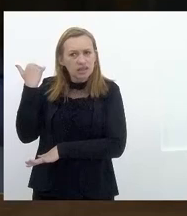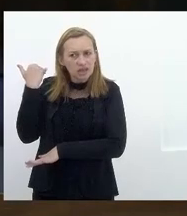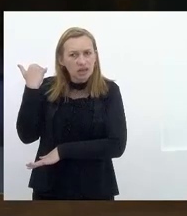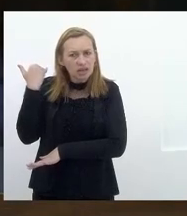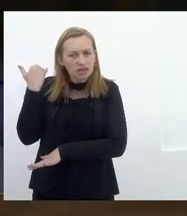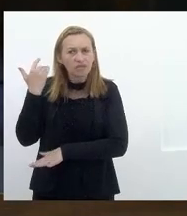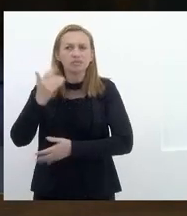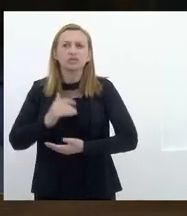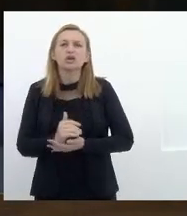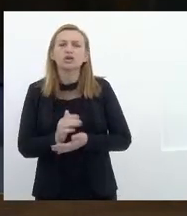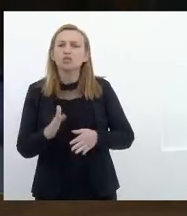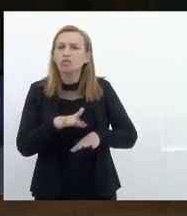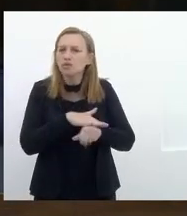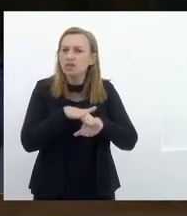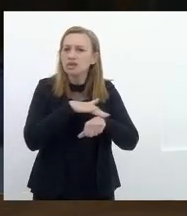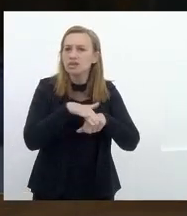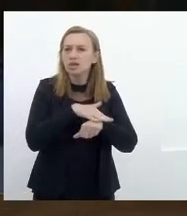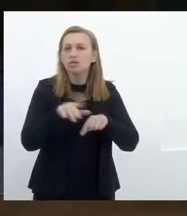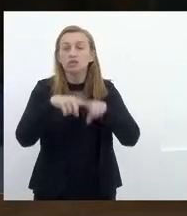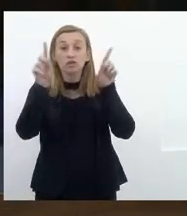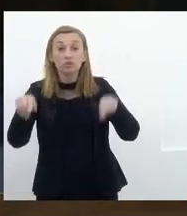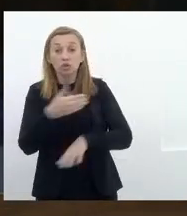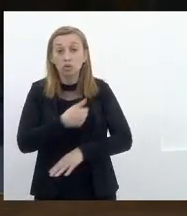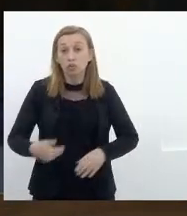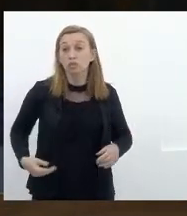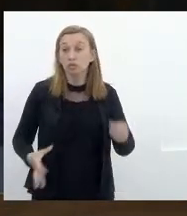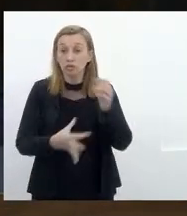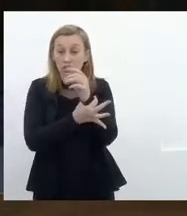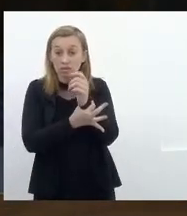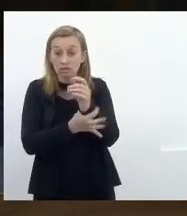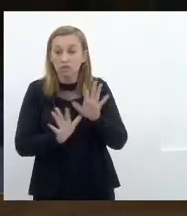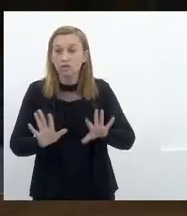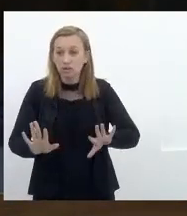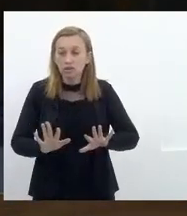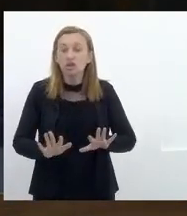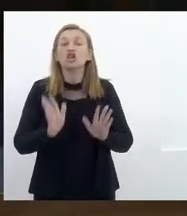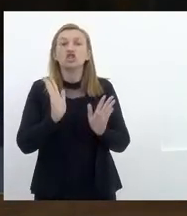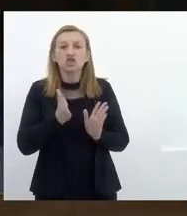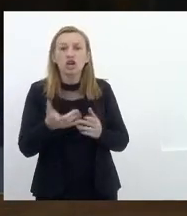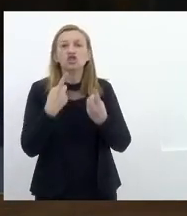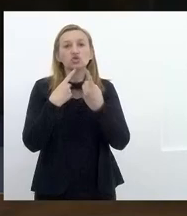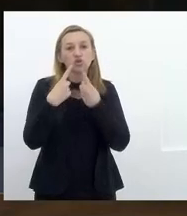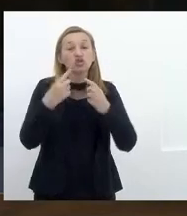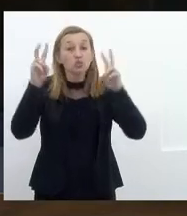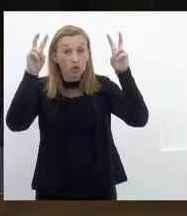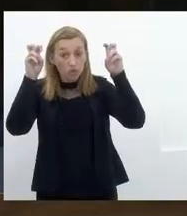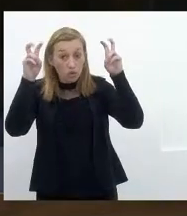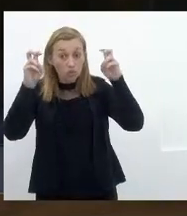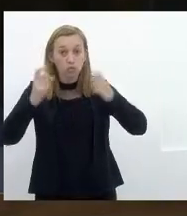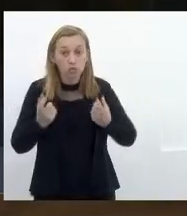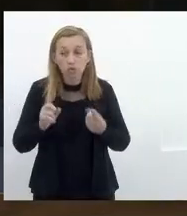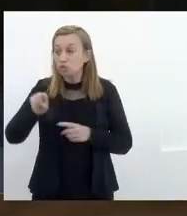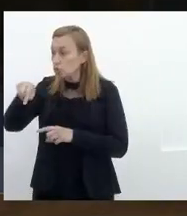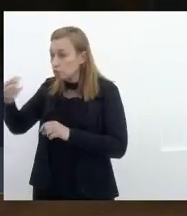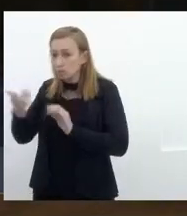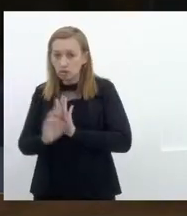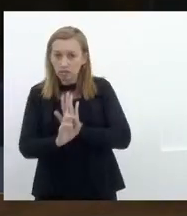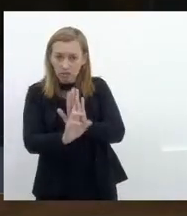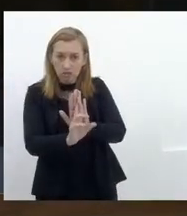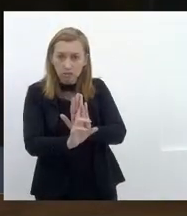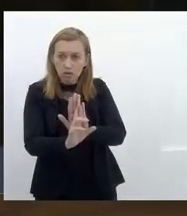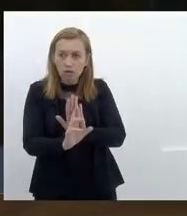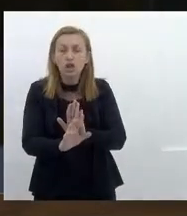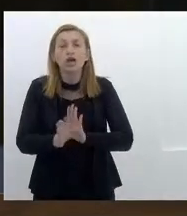servidores da segurança pública e o deputado Serafim desde a comissão de servidores já estamos discutindo a matéria com os pés de outras representações